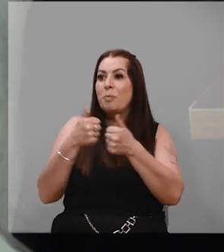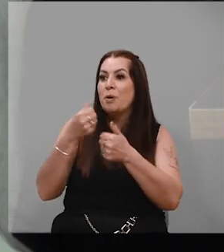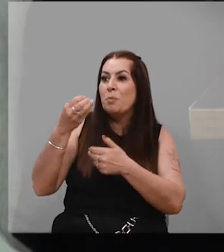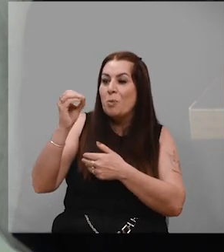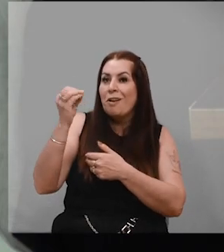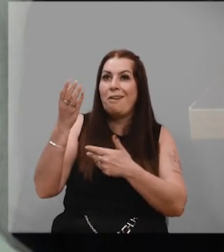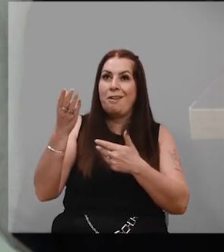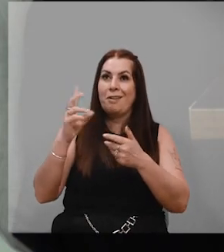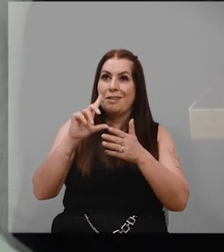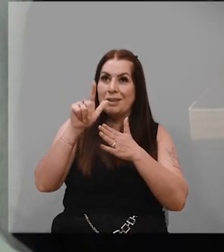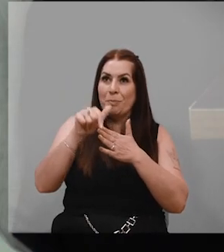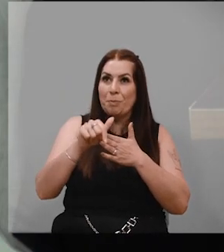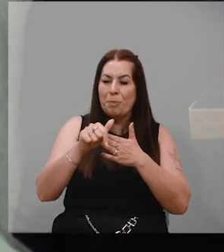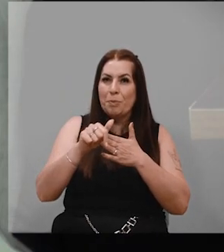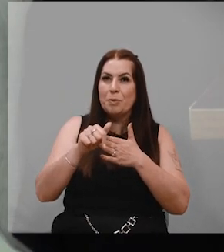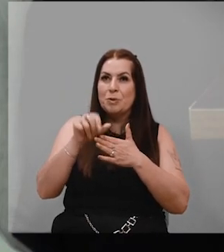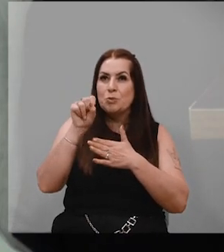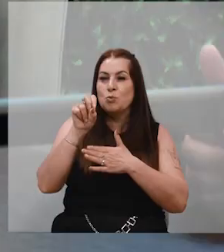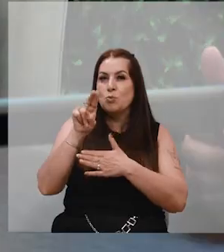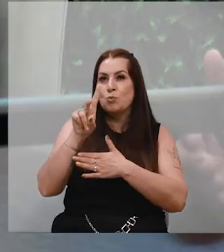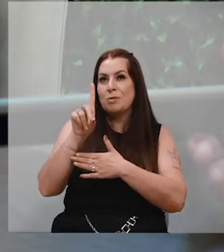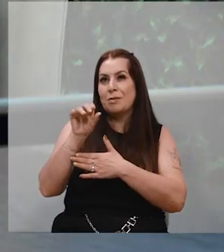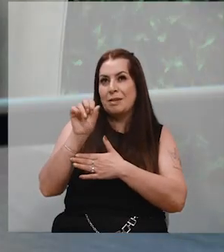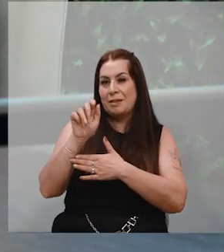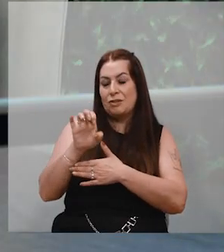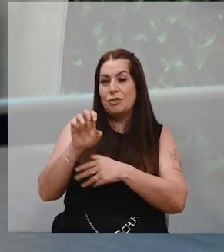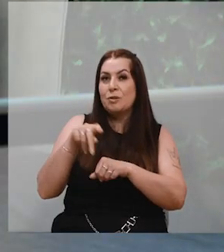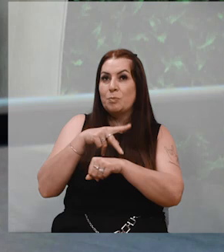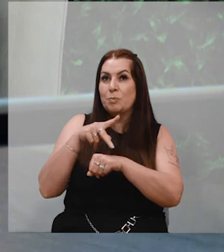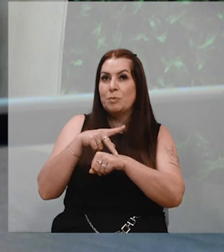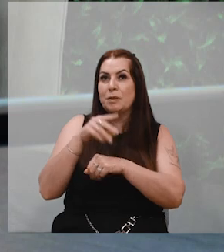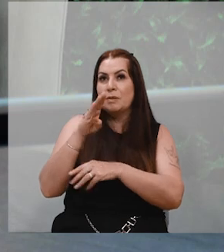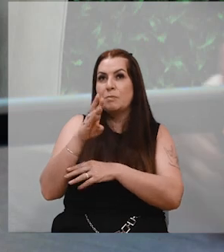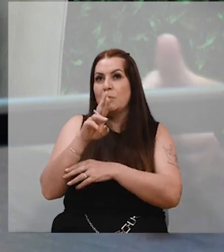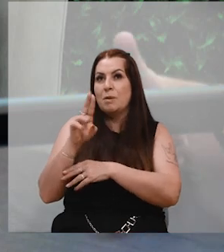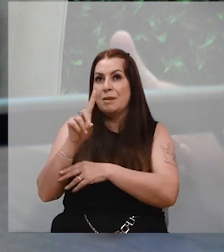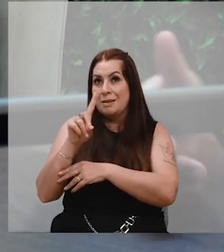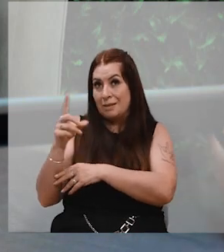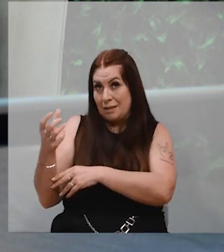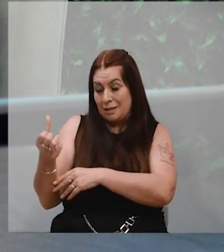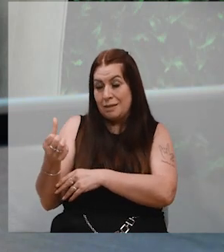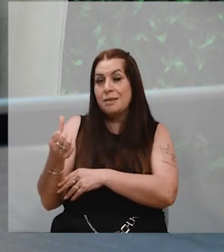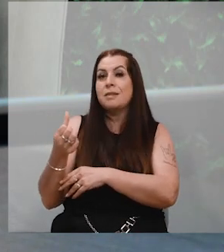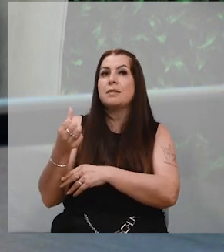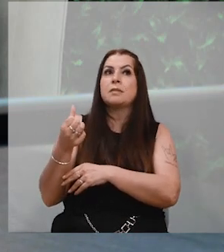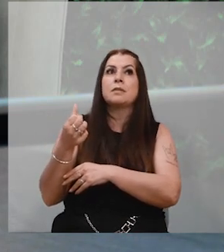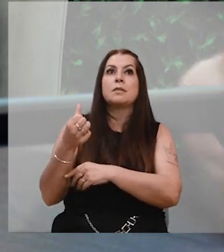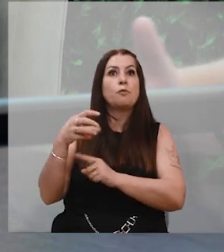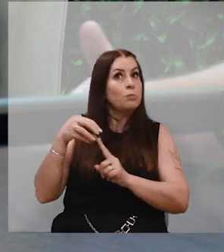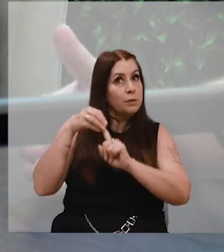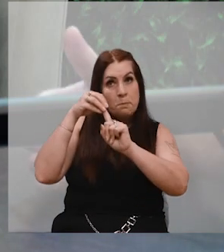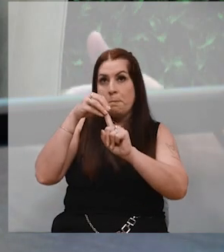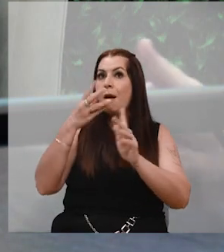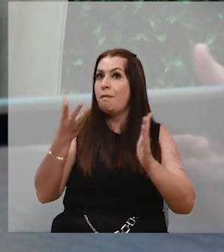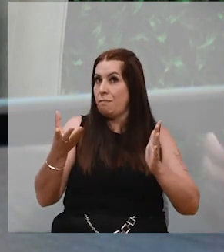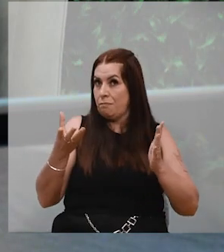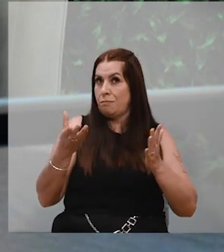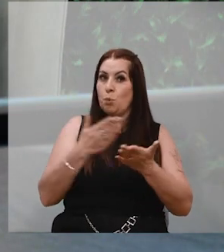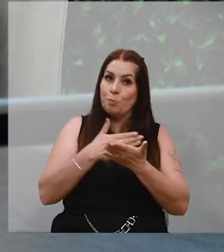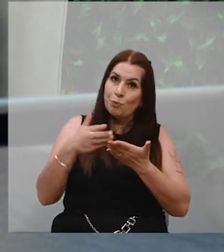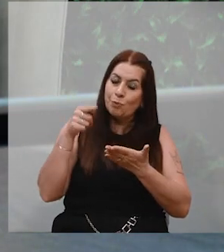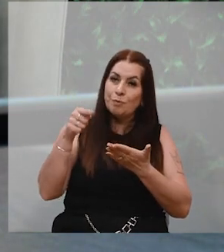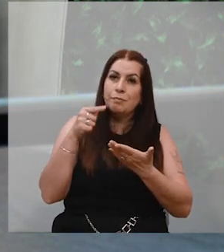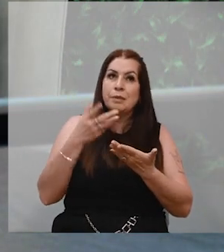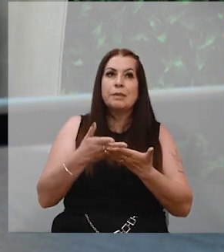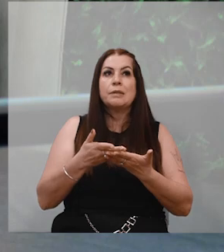Porto Alegre e também depois para o sudeste do país, que teve a BR-116, foi o ponto principal, né? A partir